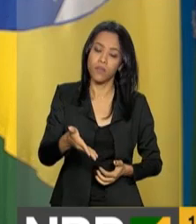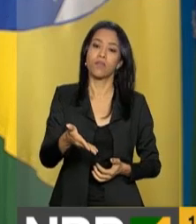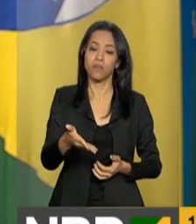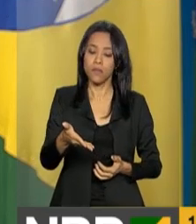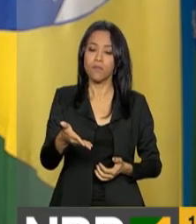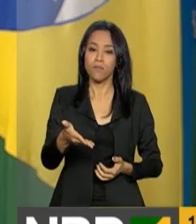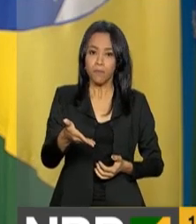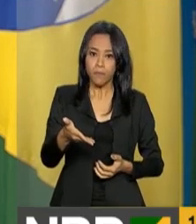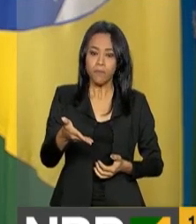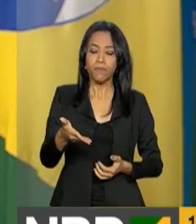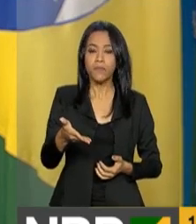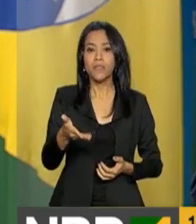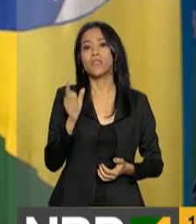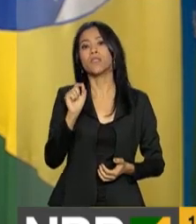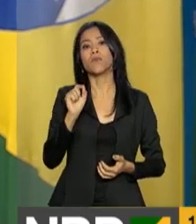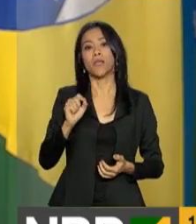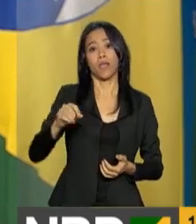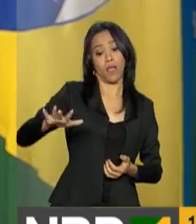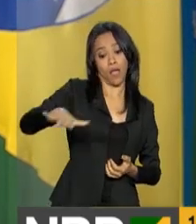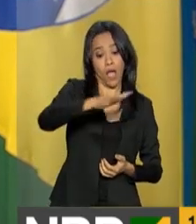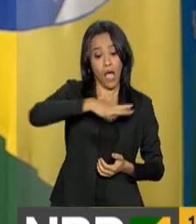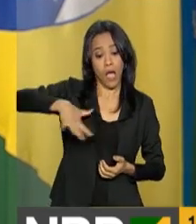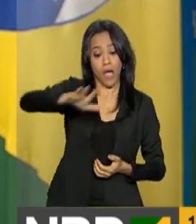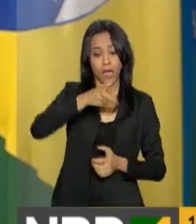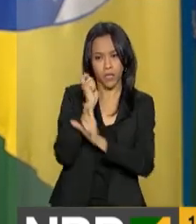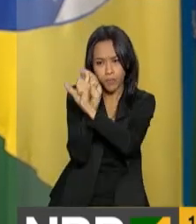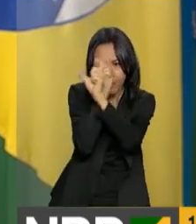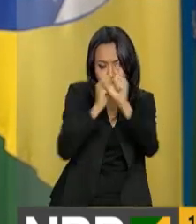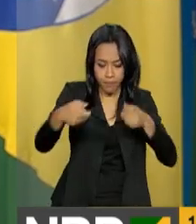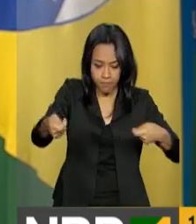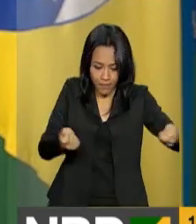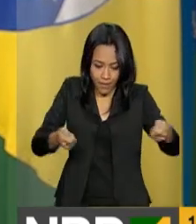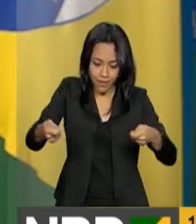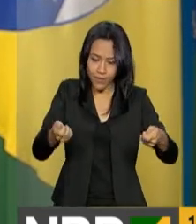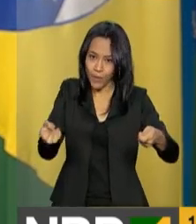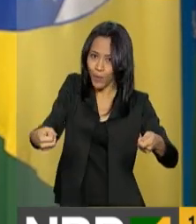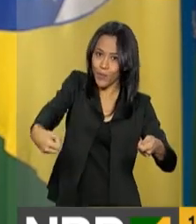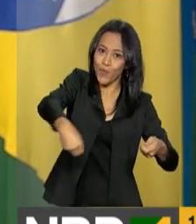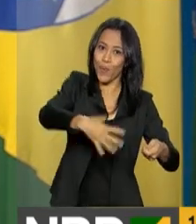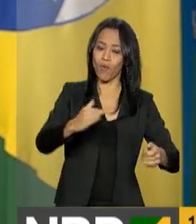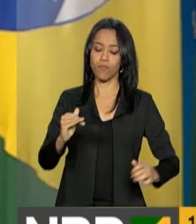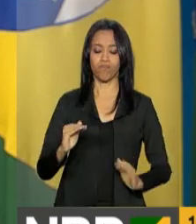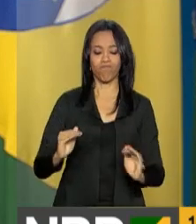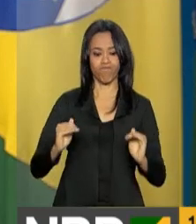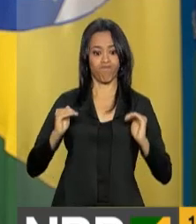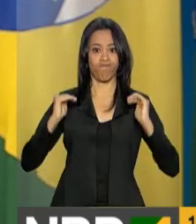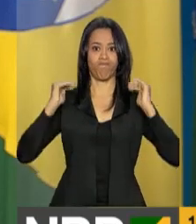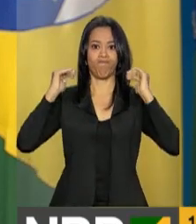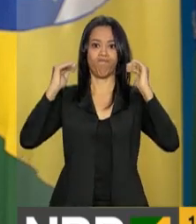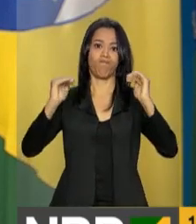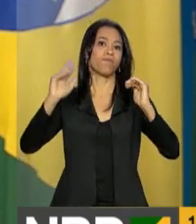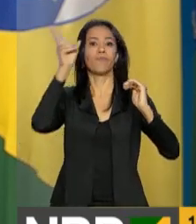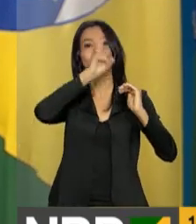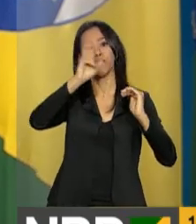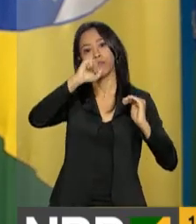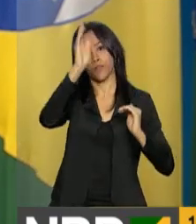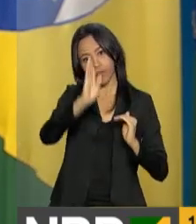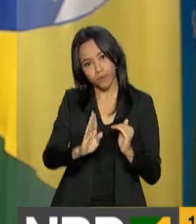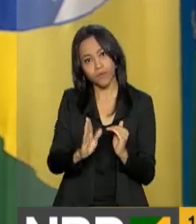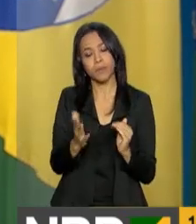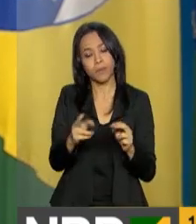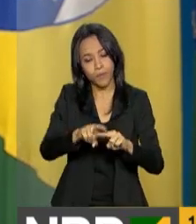em que a mineração ganha novo patamar na história brasileira portanto